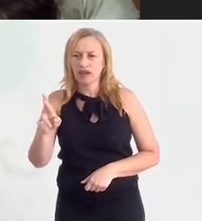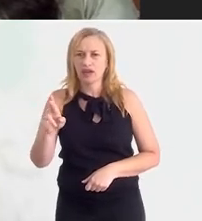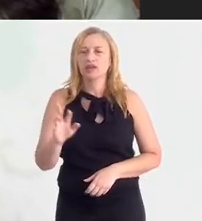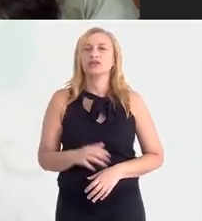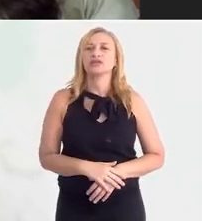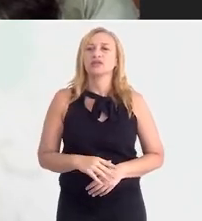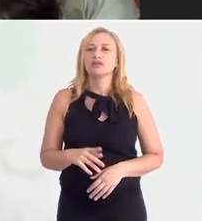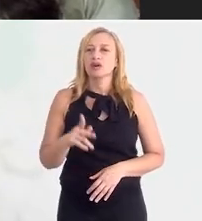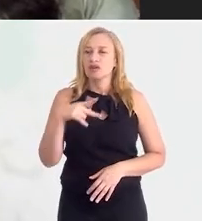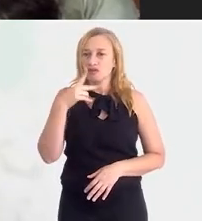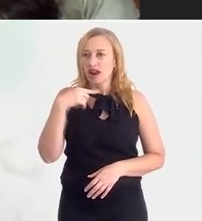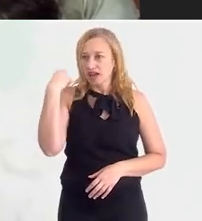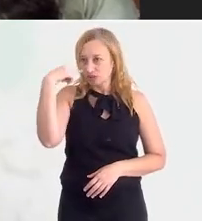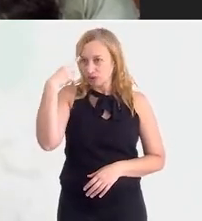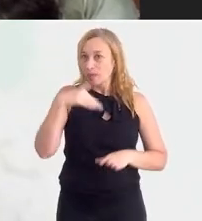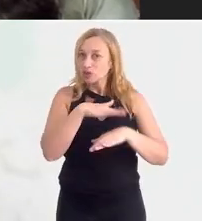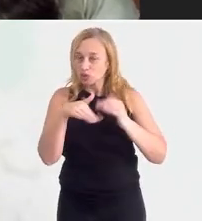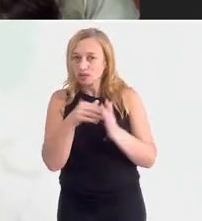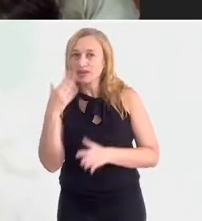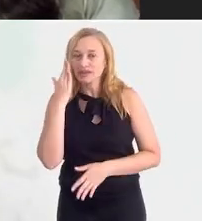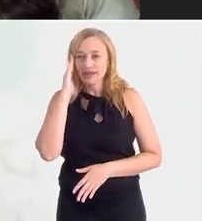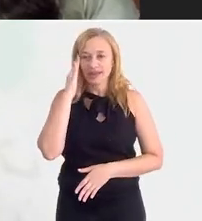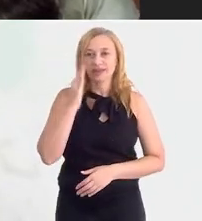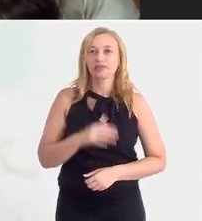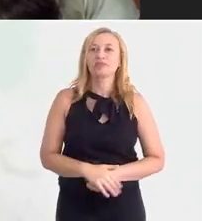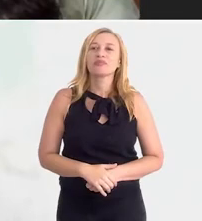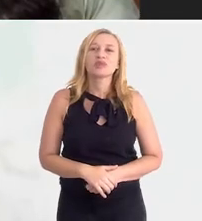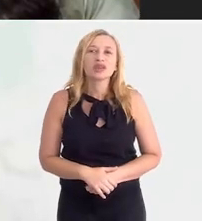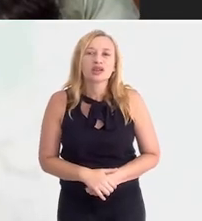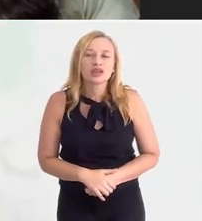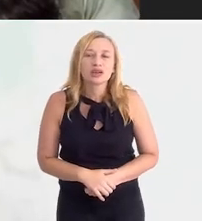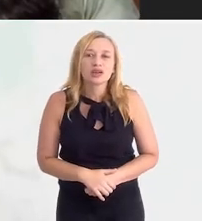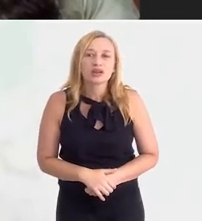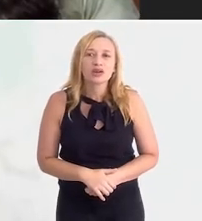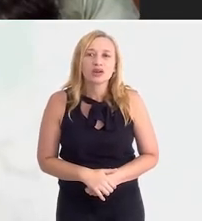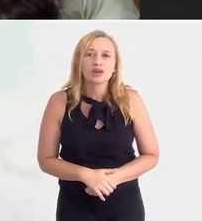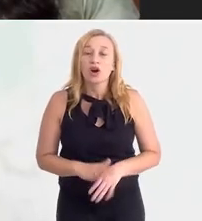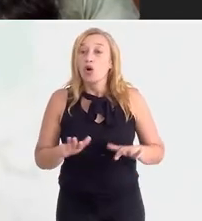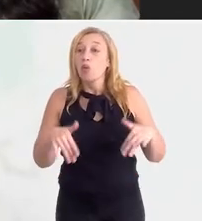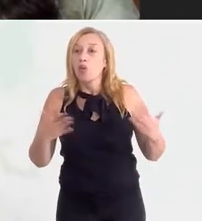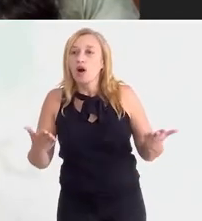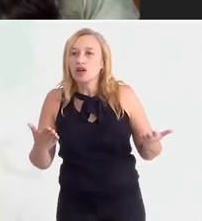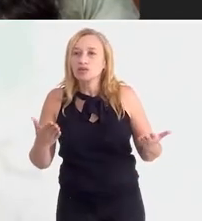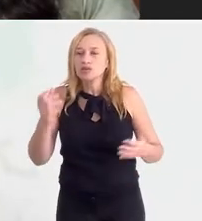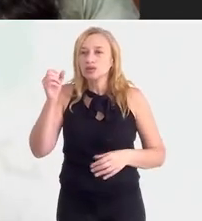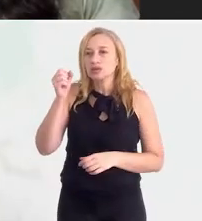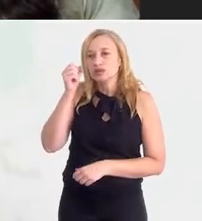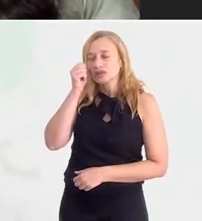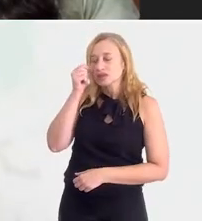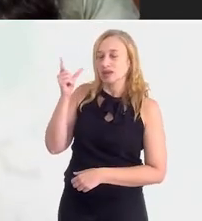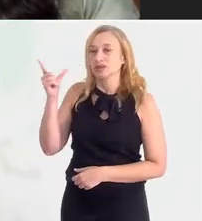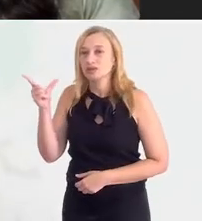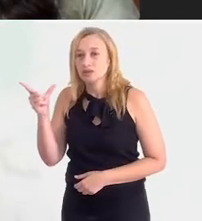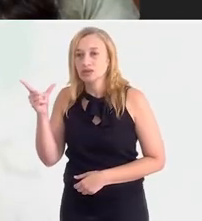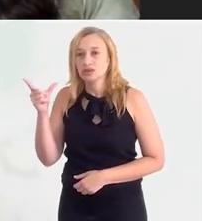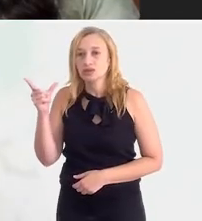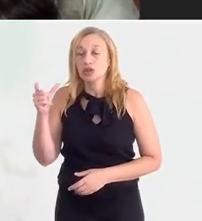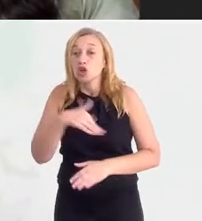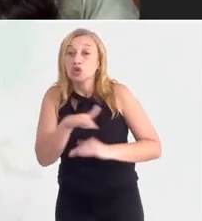diz assim, eu vou dizer para você em espanhol, mas todo mundo vai entender. O conto diz assim: quando despertou, el